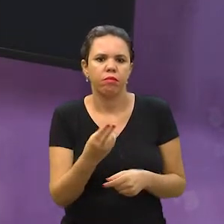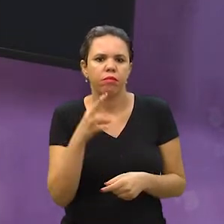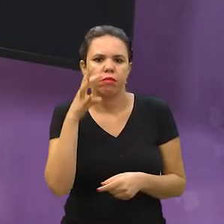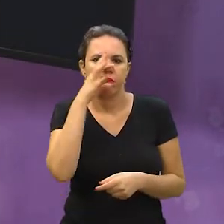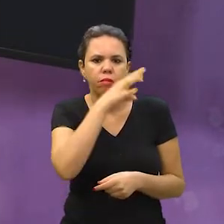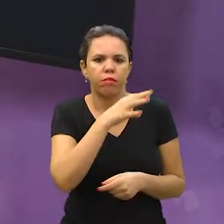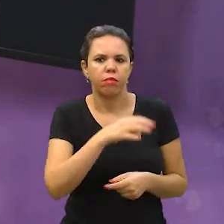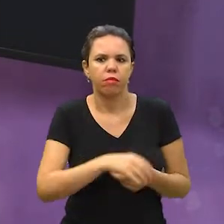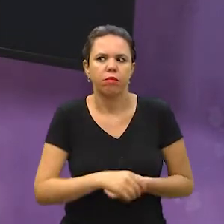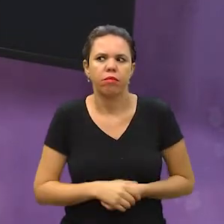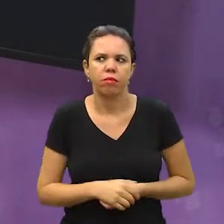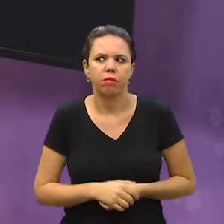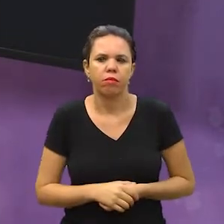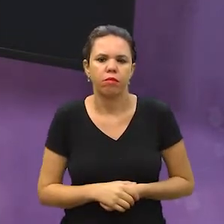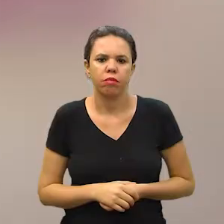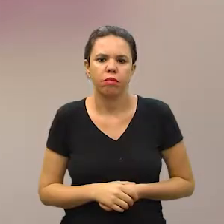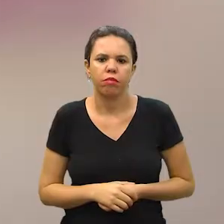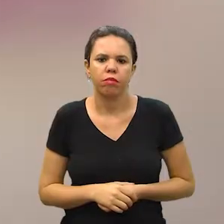uma malcriação?